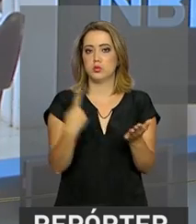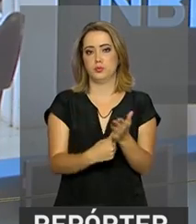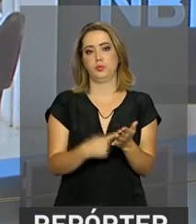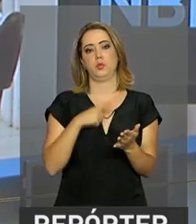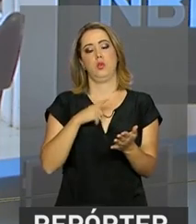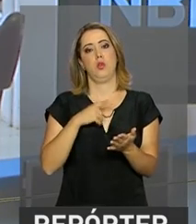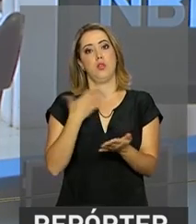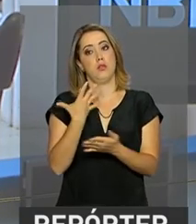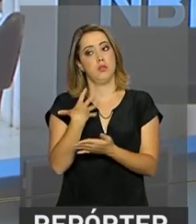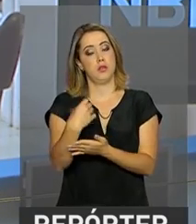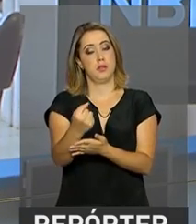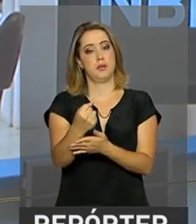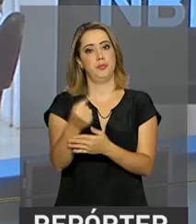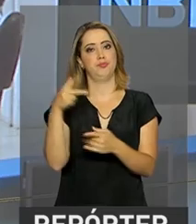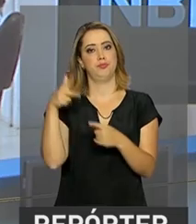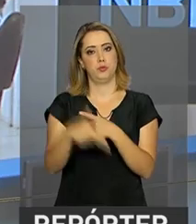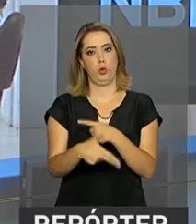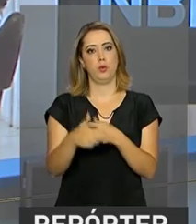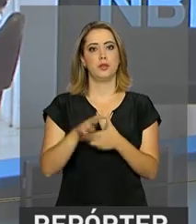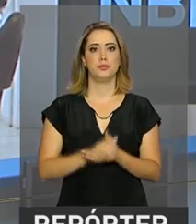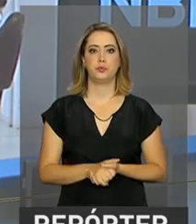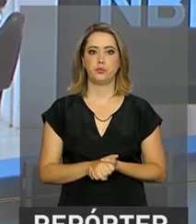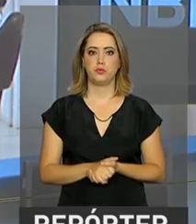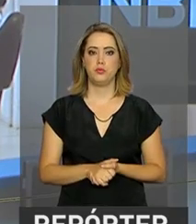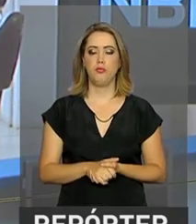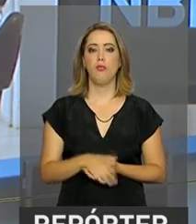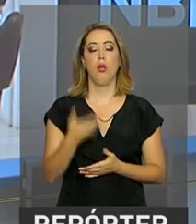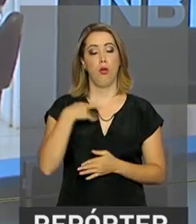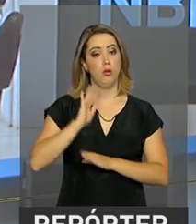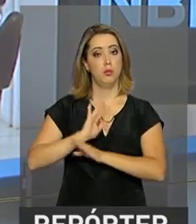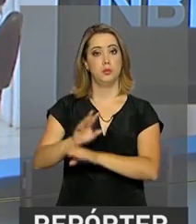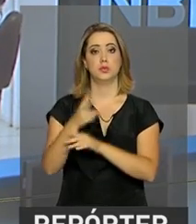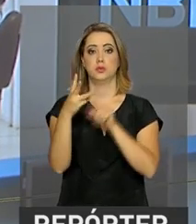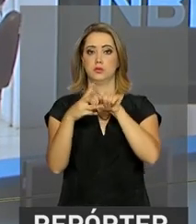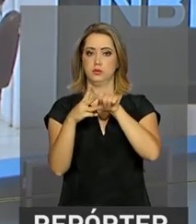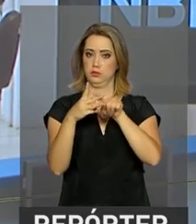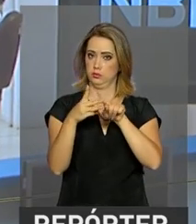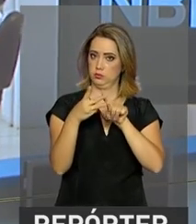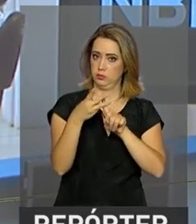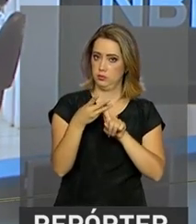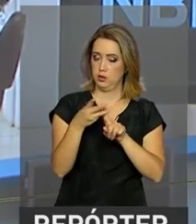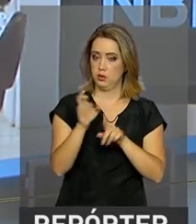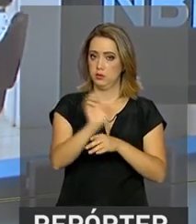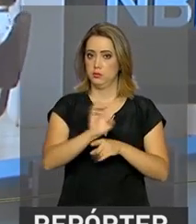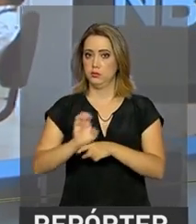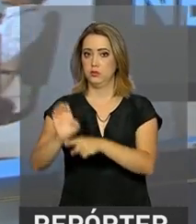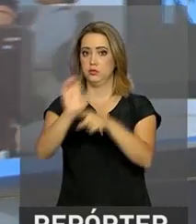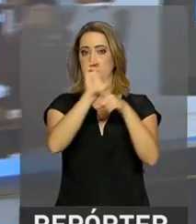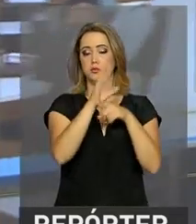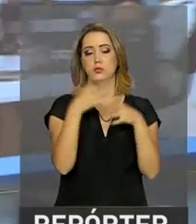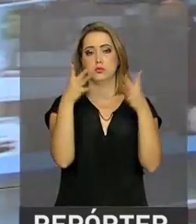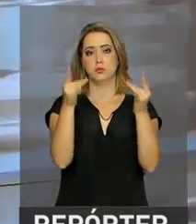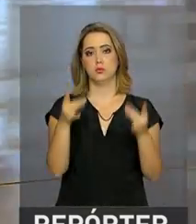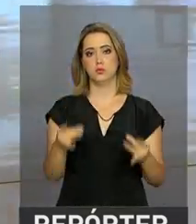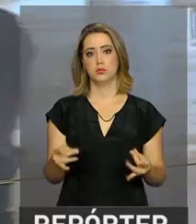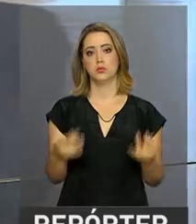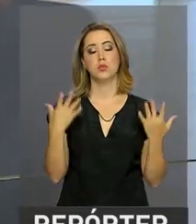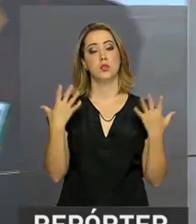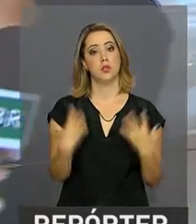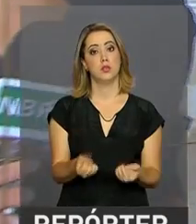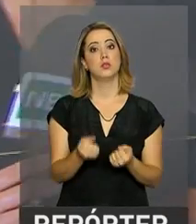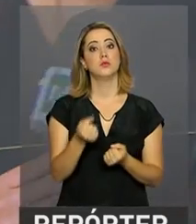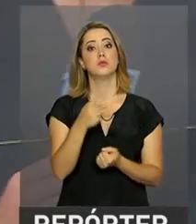e foi autorizado o envio de apoio Federal a três estados Vamos então saber os detalhes ao vivo com a repórter Taíssa